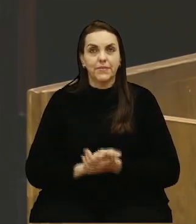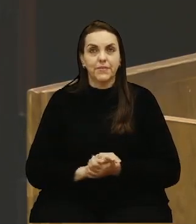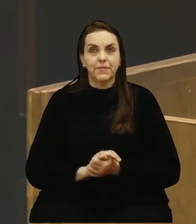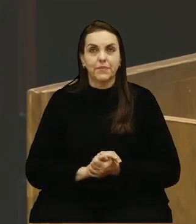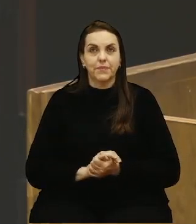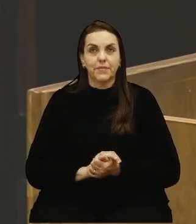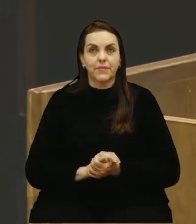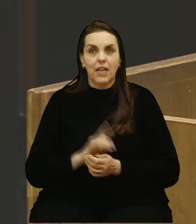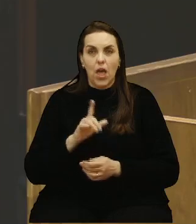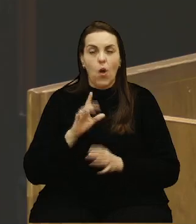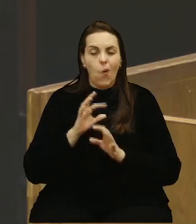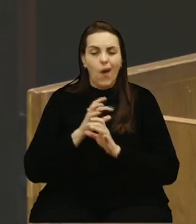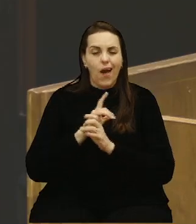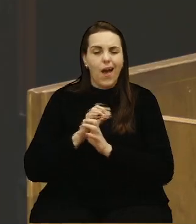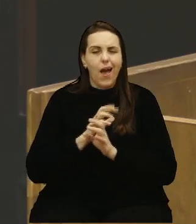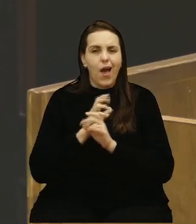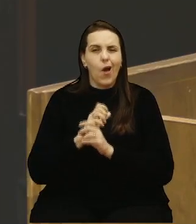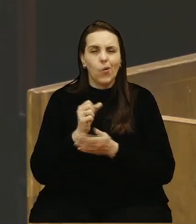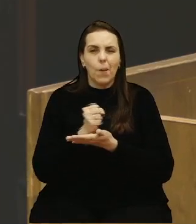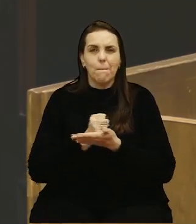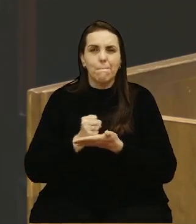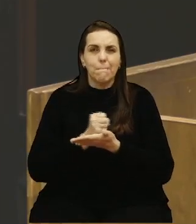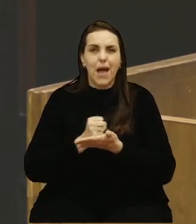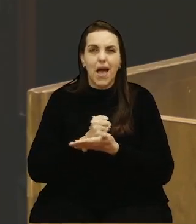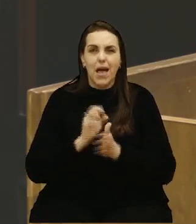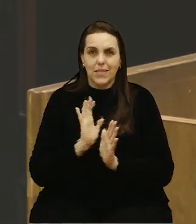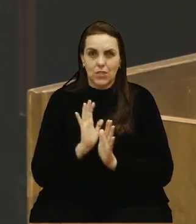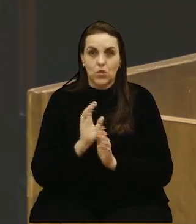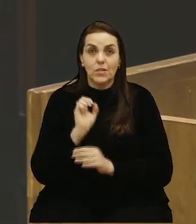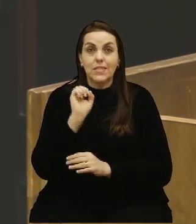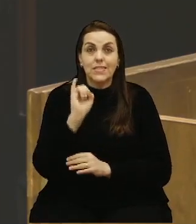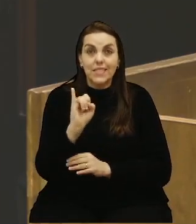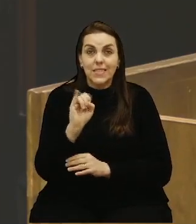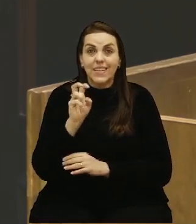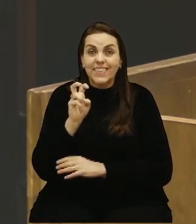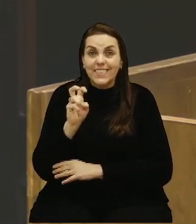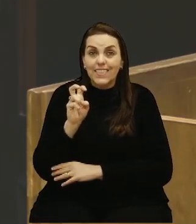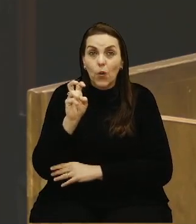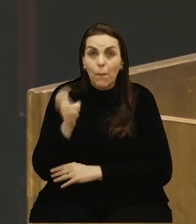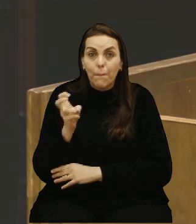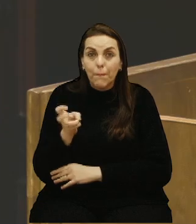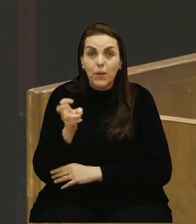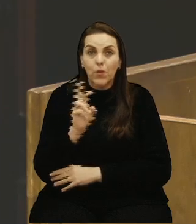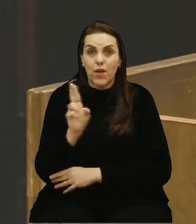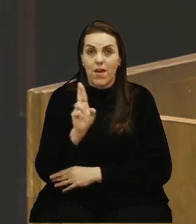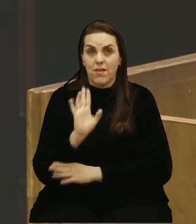eu fiz um cálculo básico aqui. Se fosse 5 mil reais